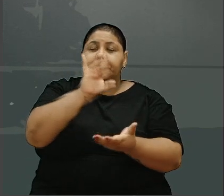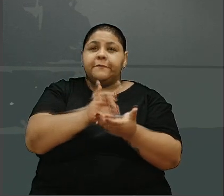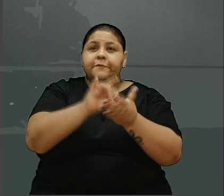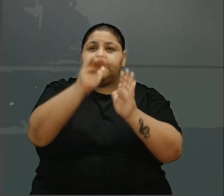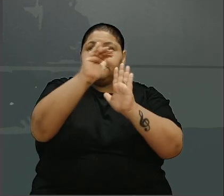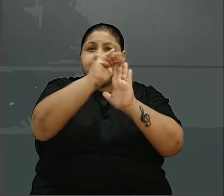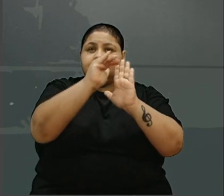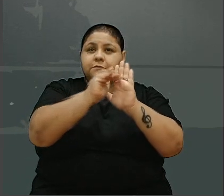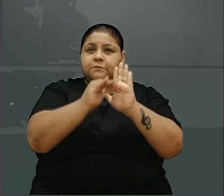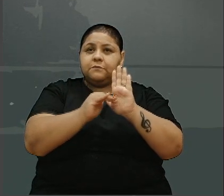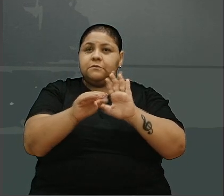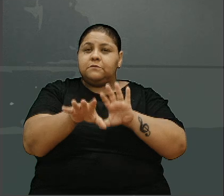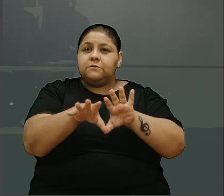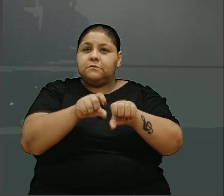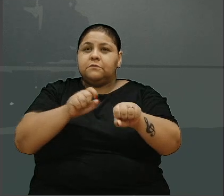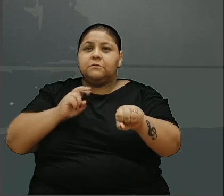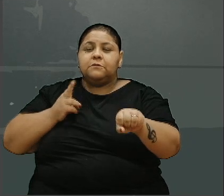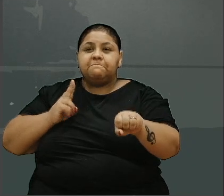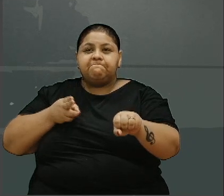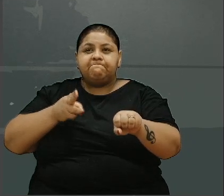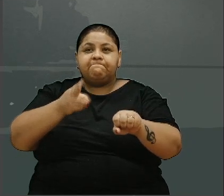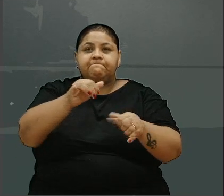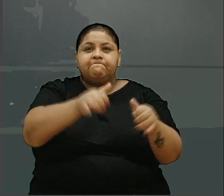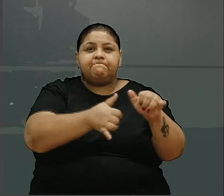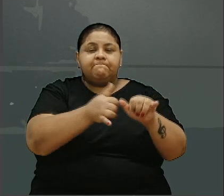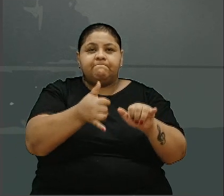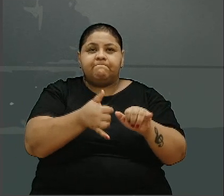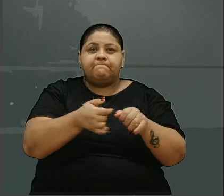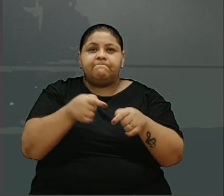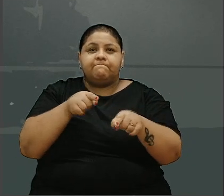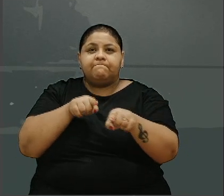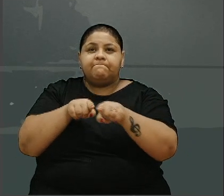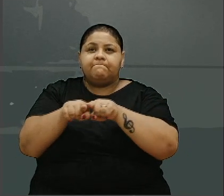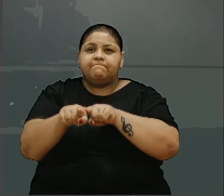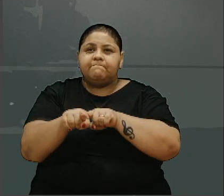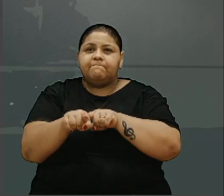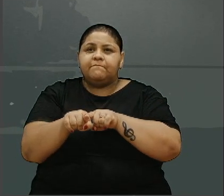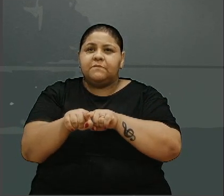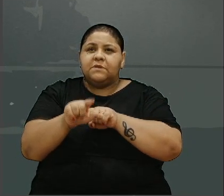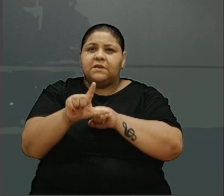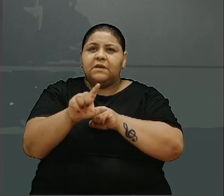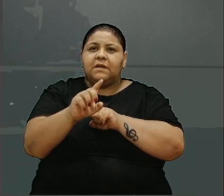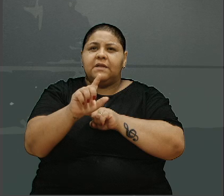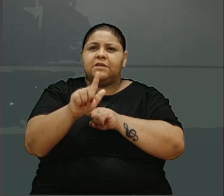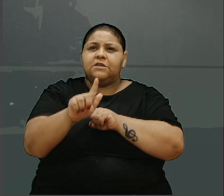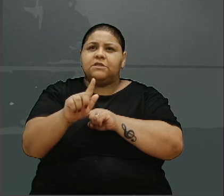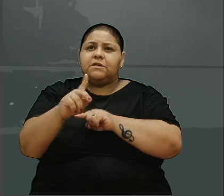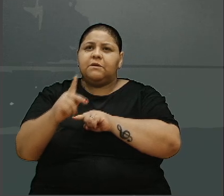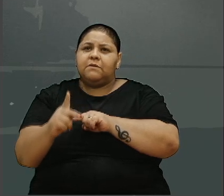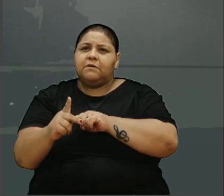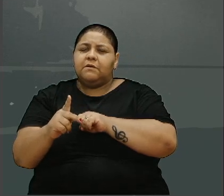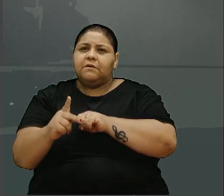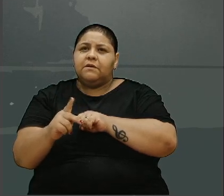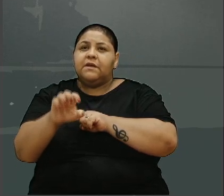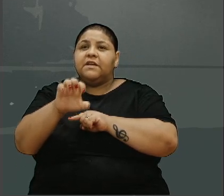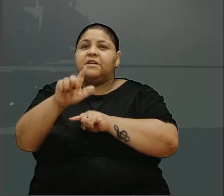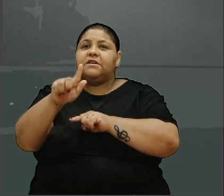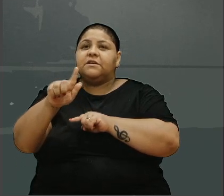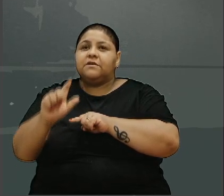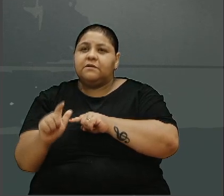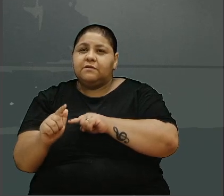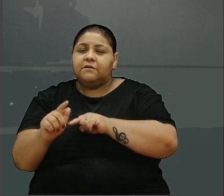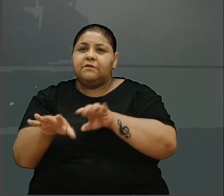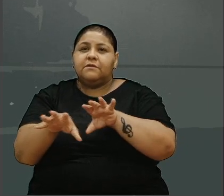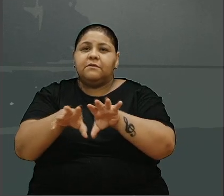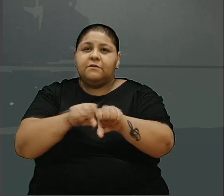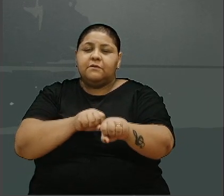de formação continuada de qualidade, parceria com a EGP na estruturação de cursos, formações continuadas por áreas